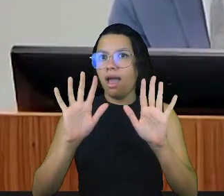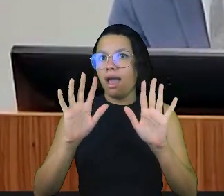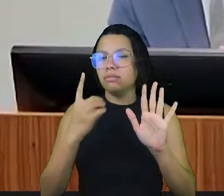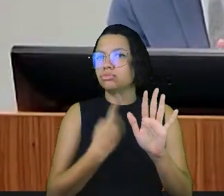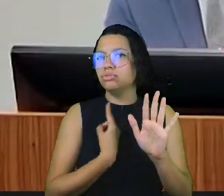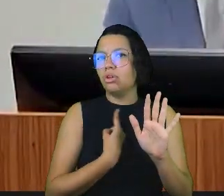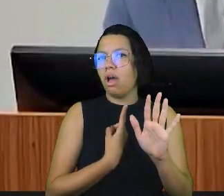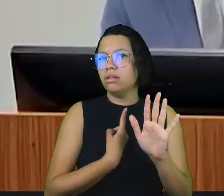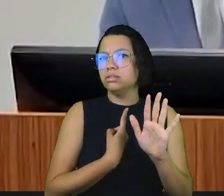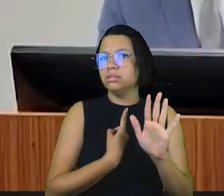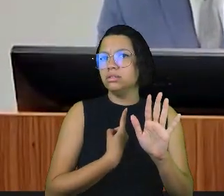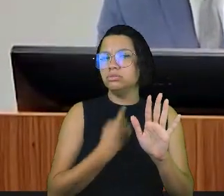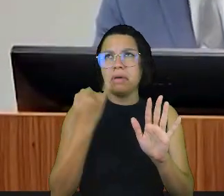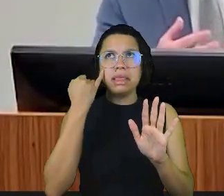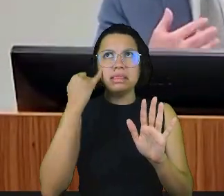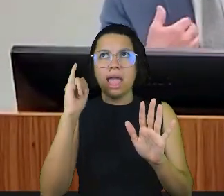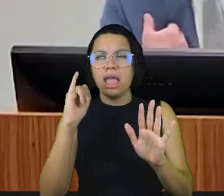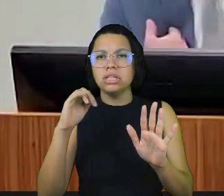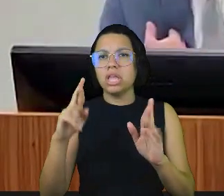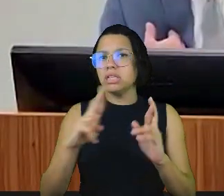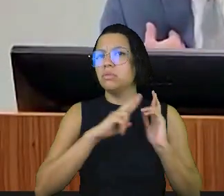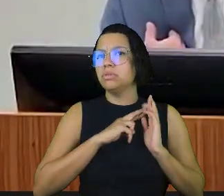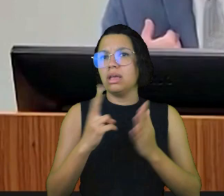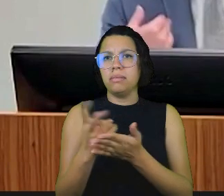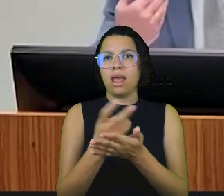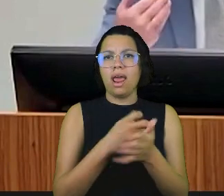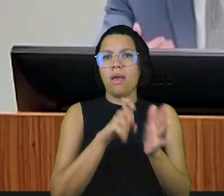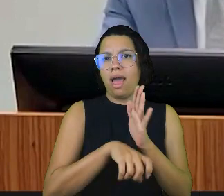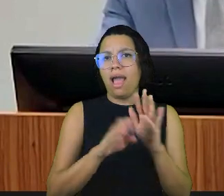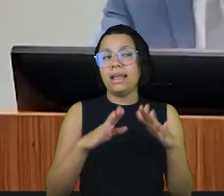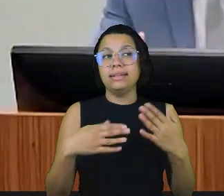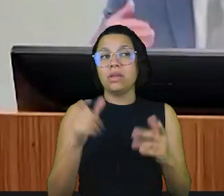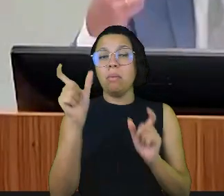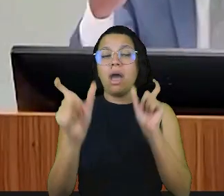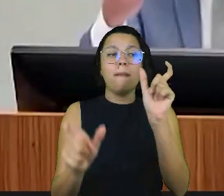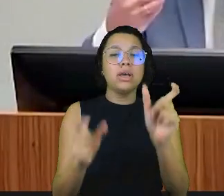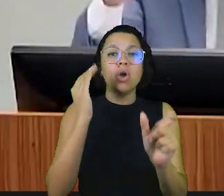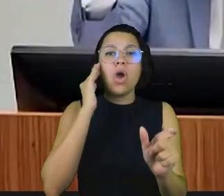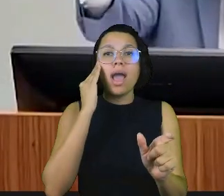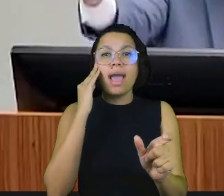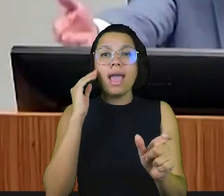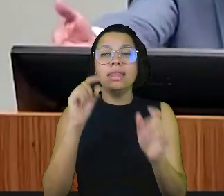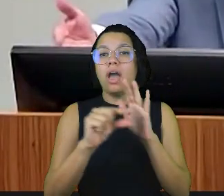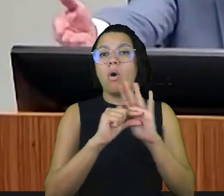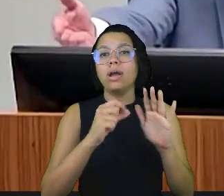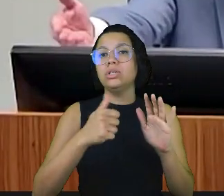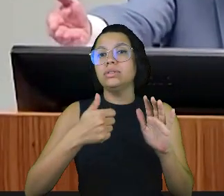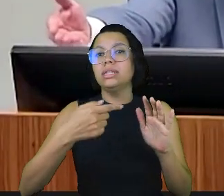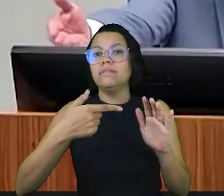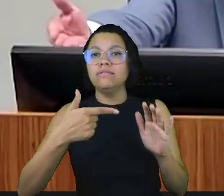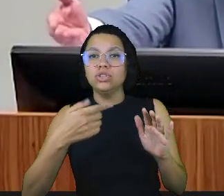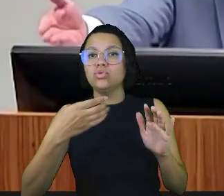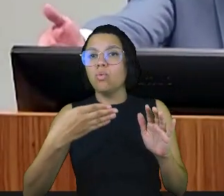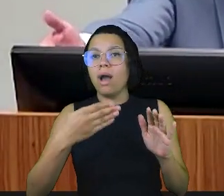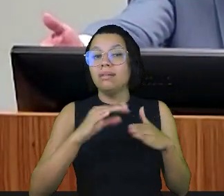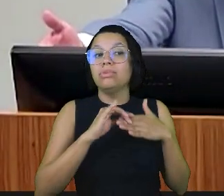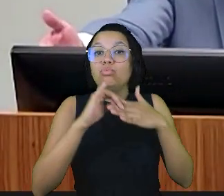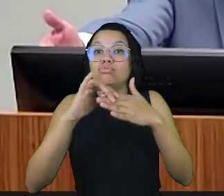de responsabilidade tributária. Então, para aqueles que entendem que o 124 não nos leva